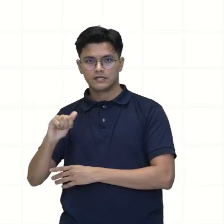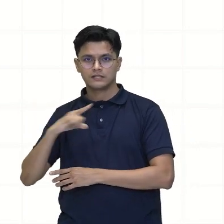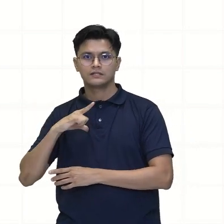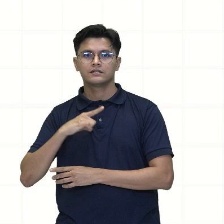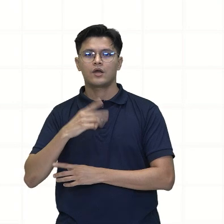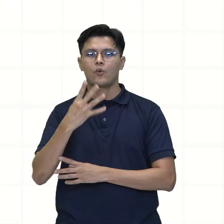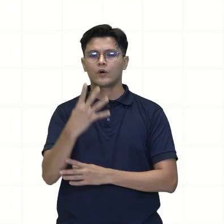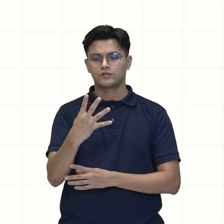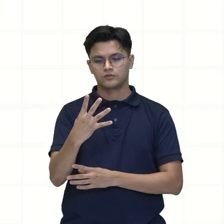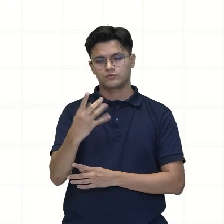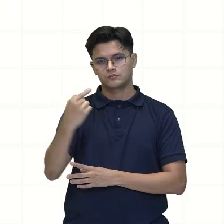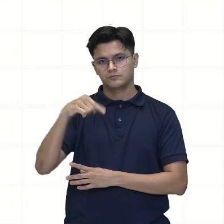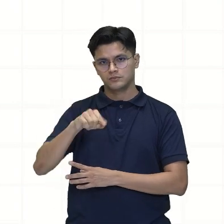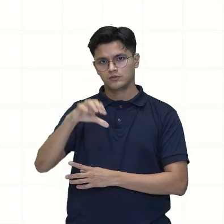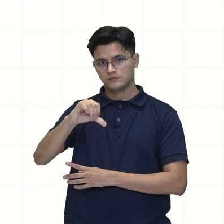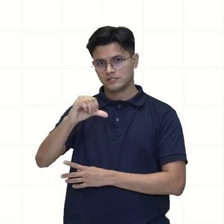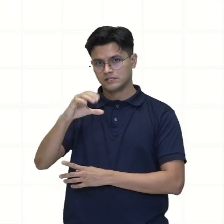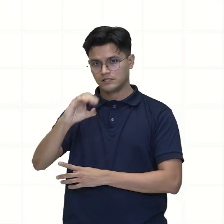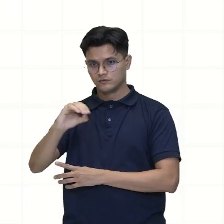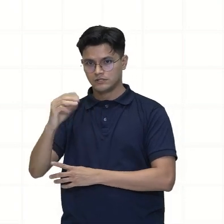4.903